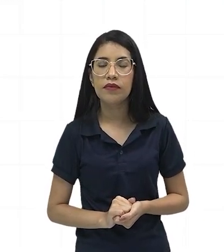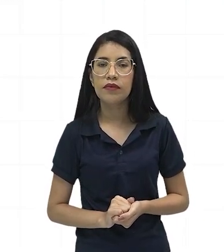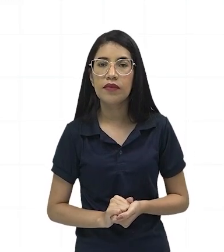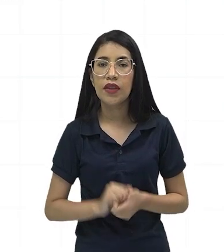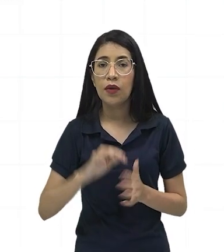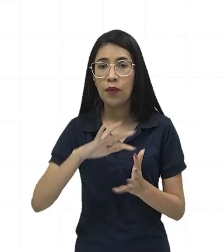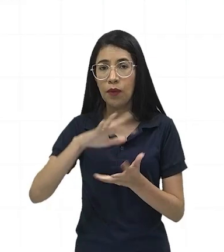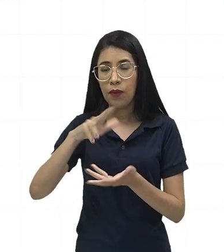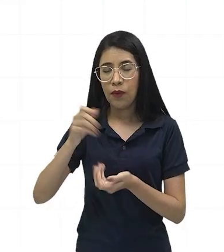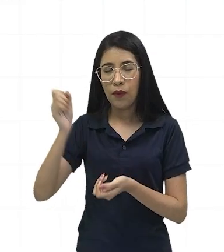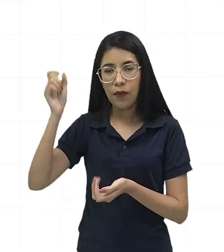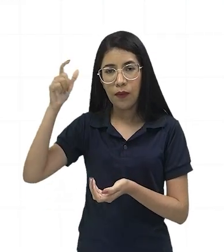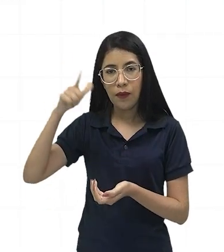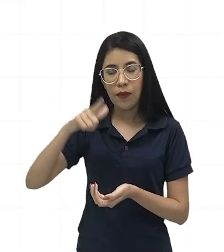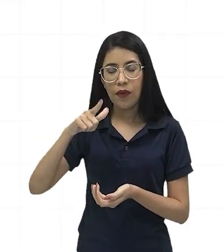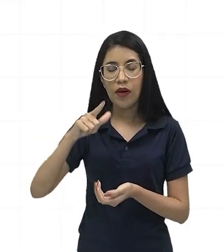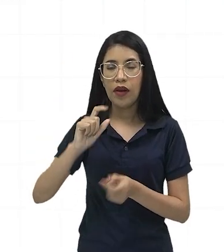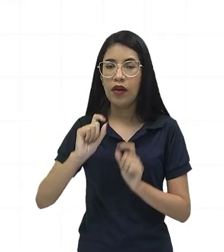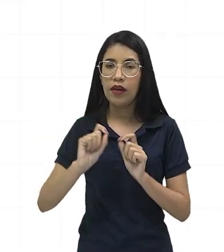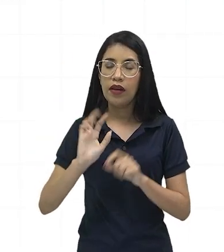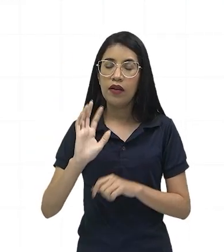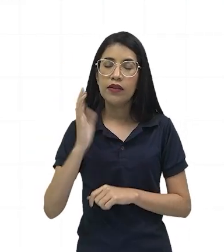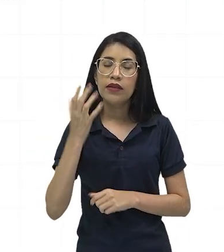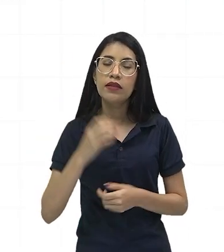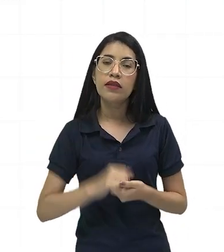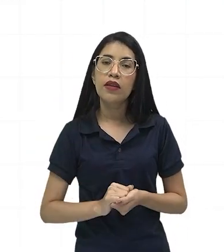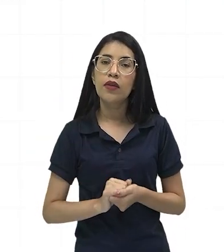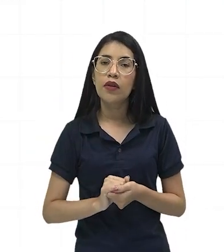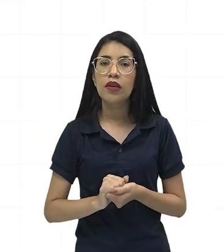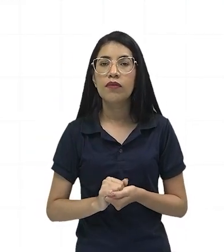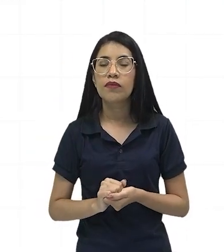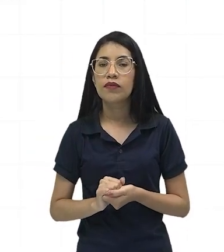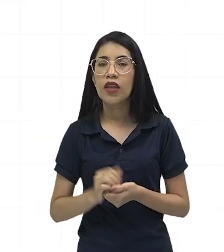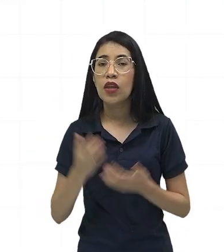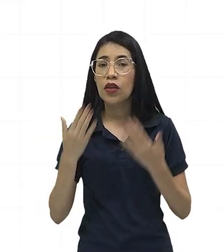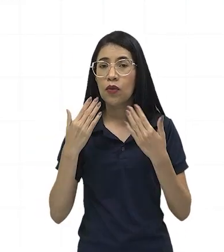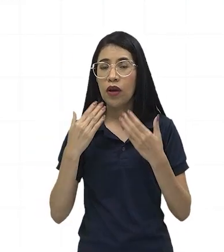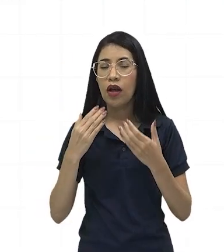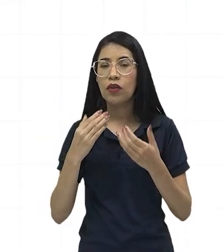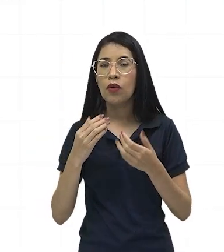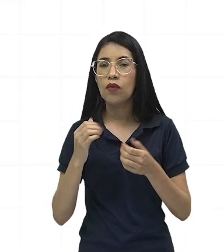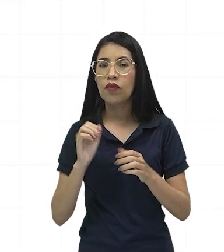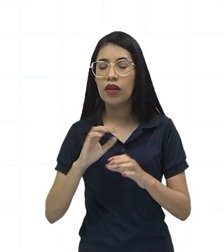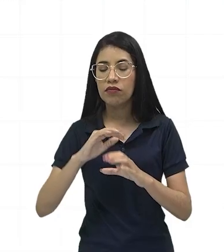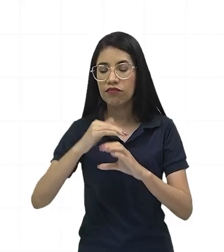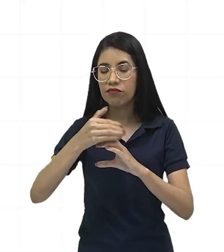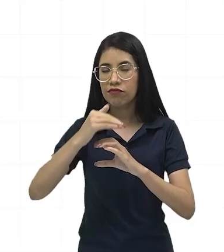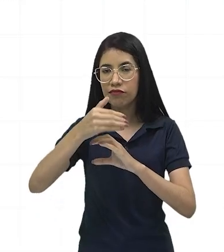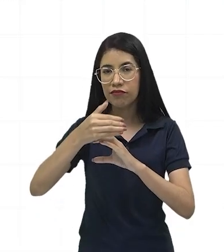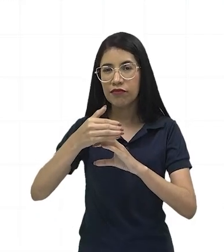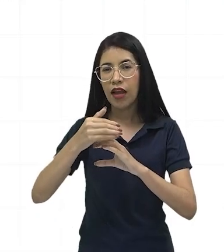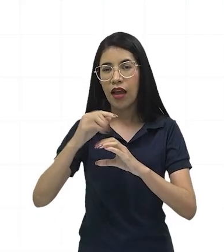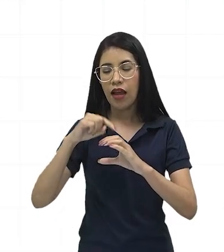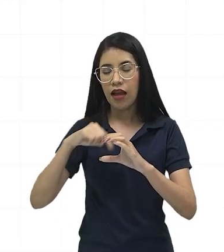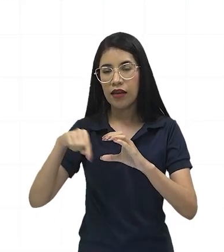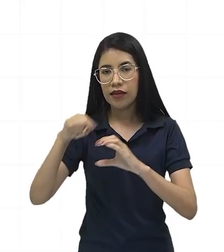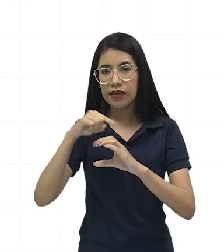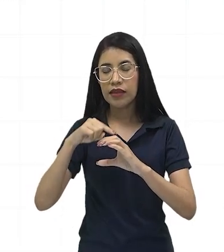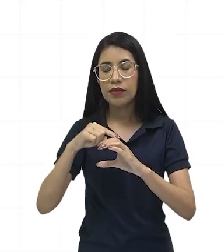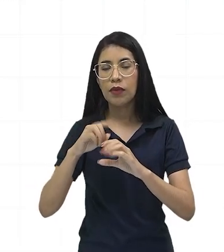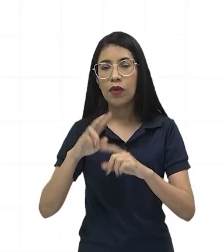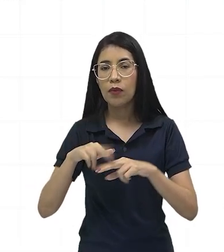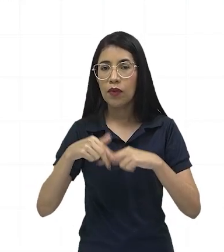né, que fez com que o calor ficasse retido e a gente tivesse como consequência aí